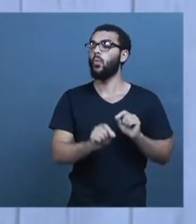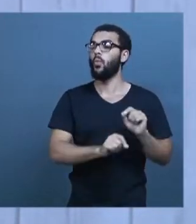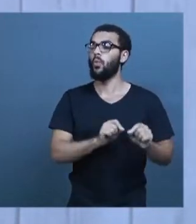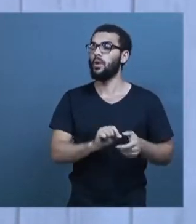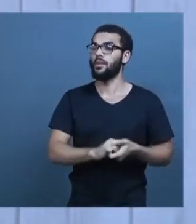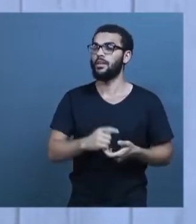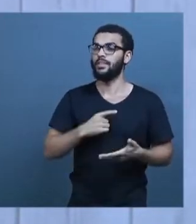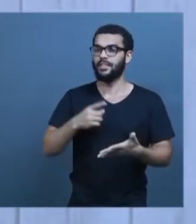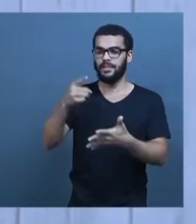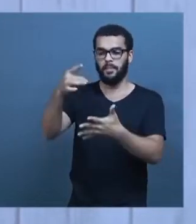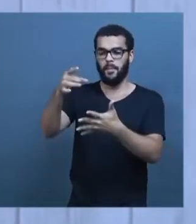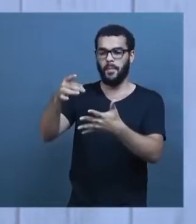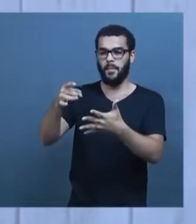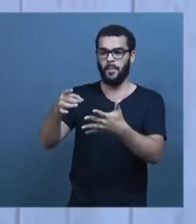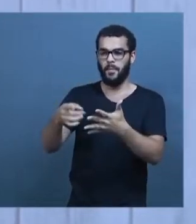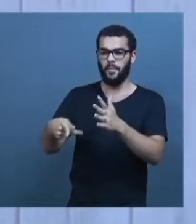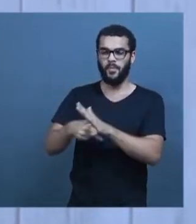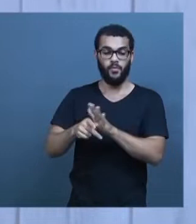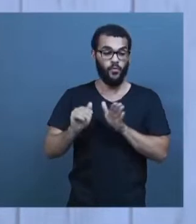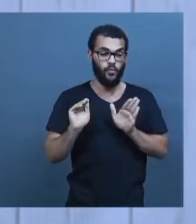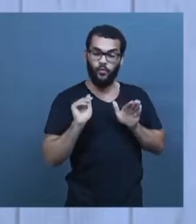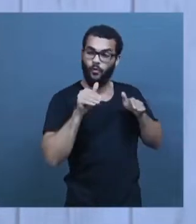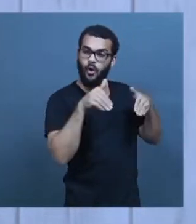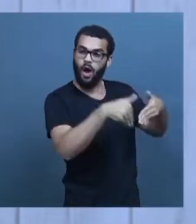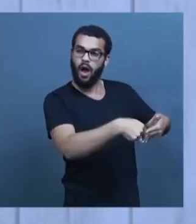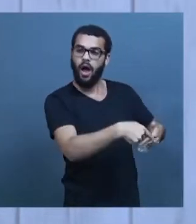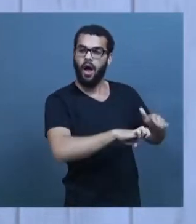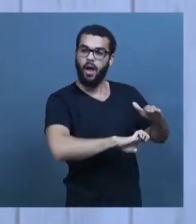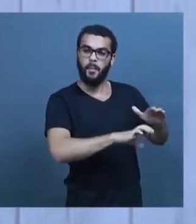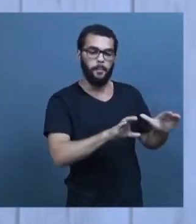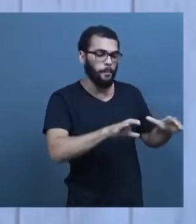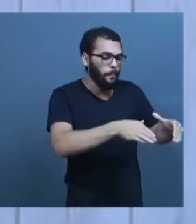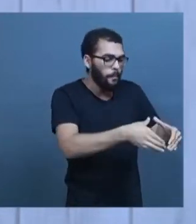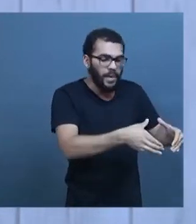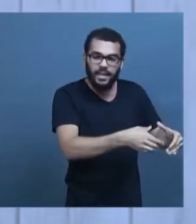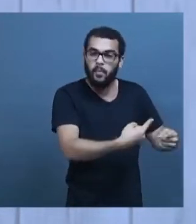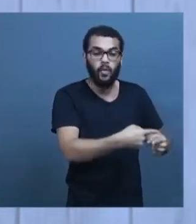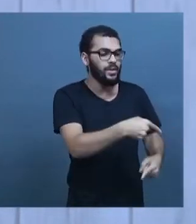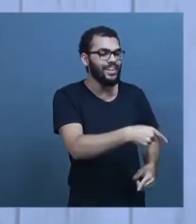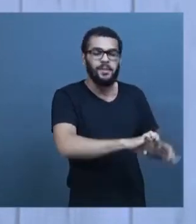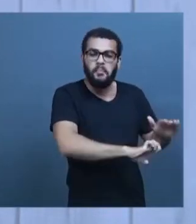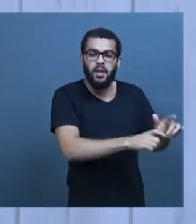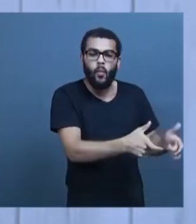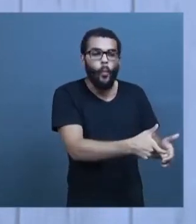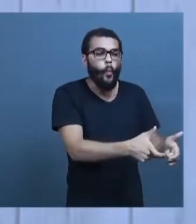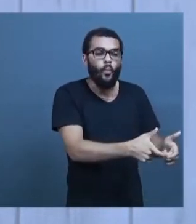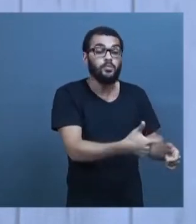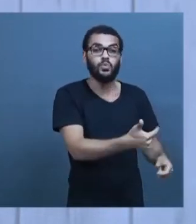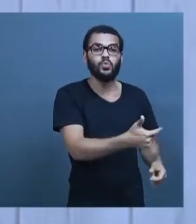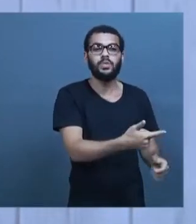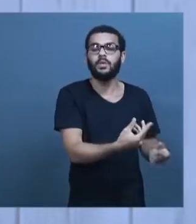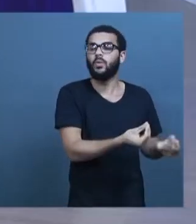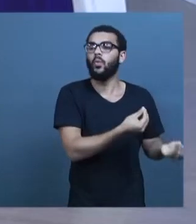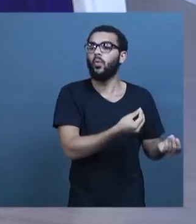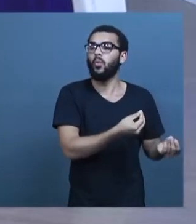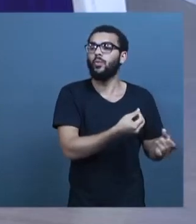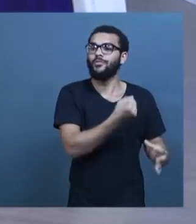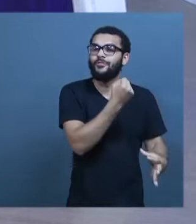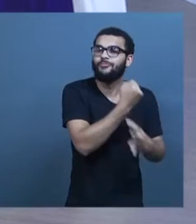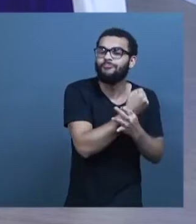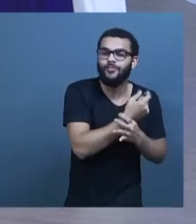de crédito para essas empresas que são menores e que muitas vezes não tem nenhuma garantia para estar oferecendo.